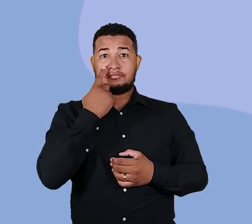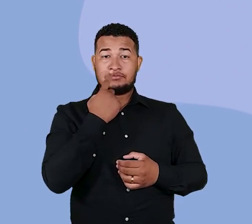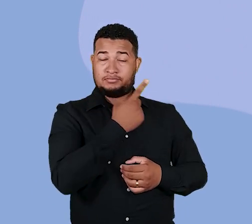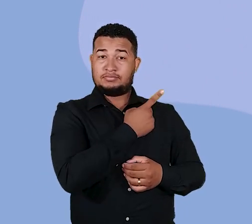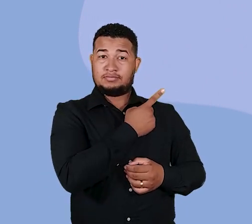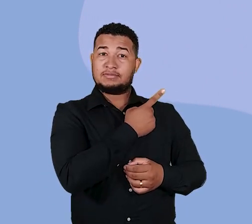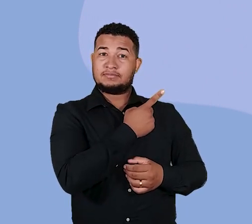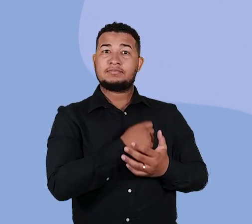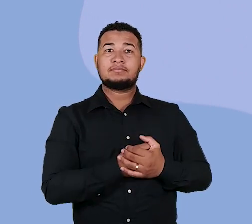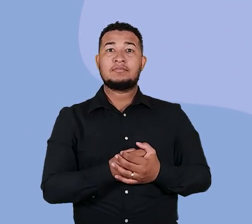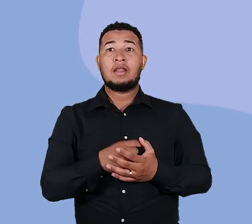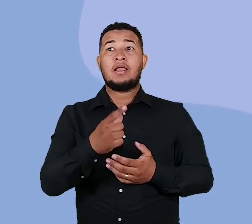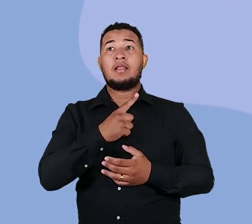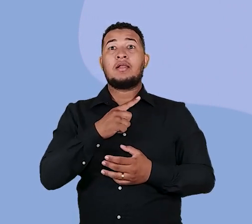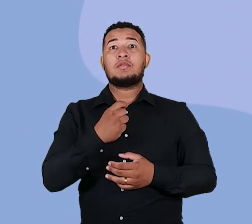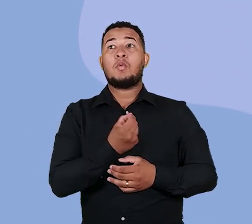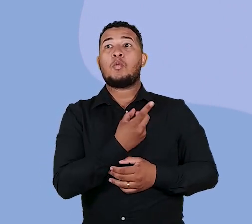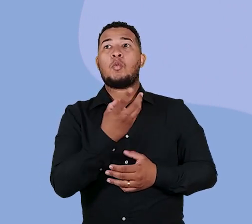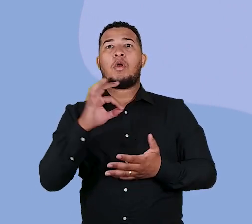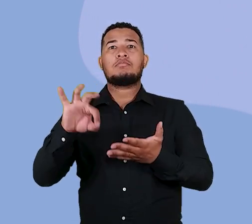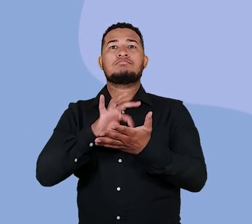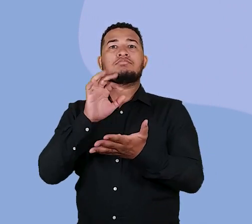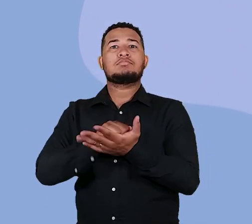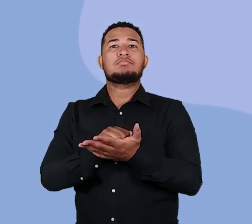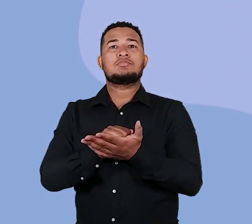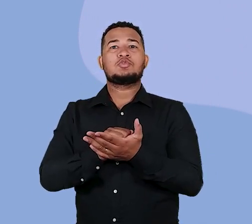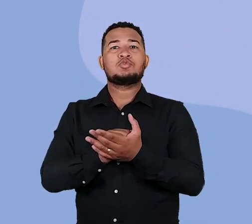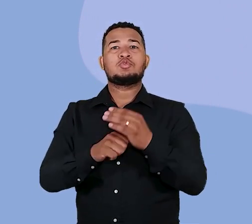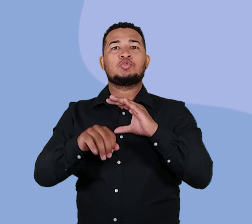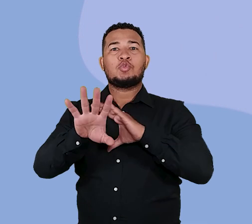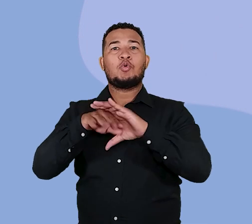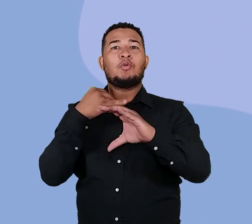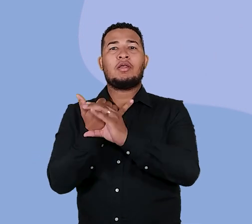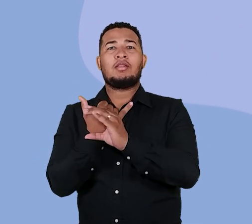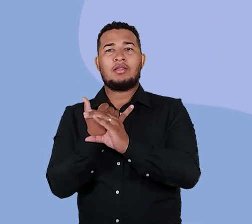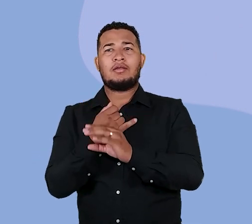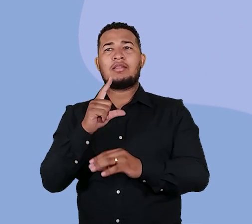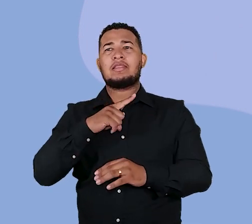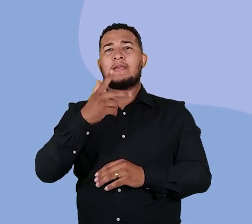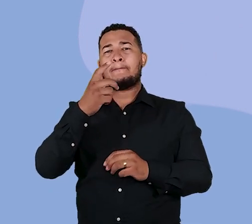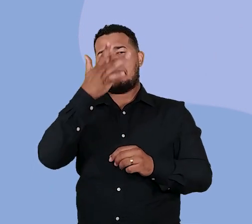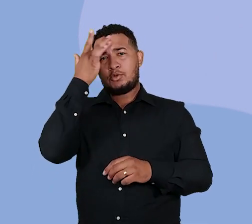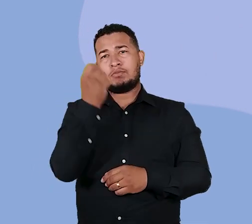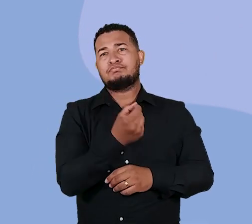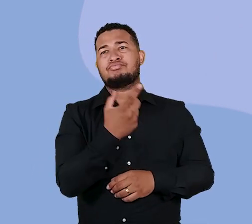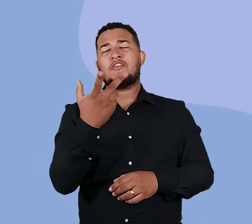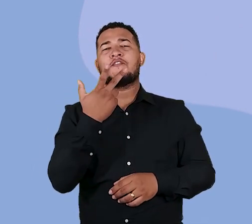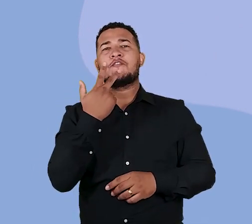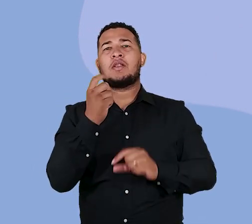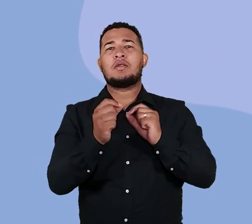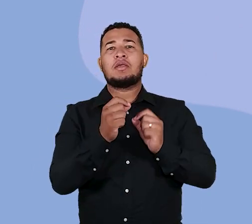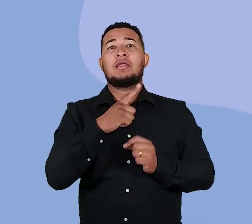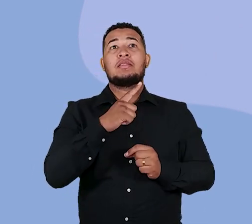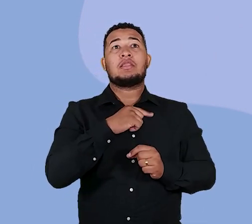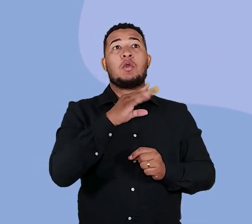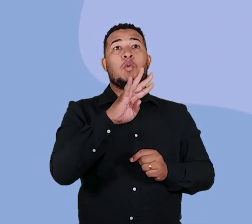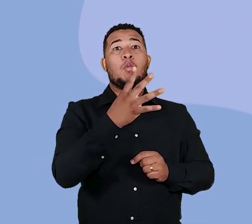ó. Quantos inscritos tem esse canal? Tem um bocado de gente que fala que tem